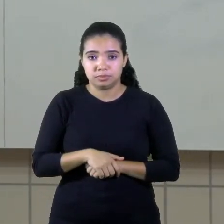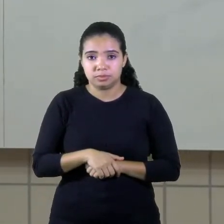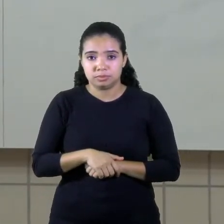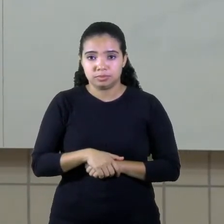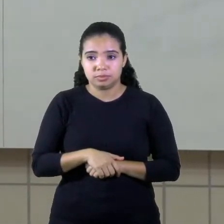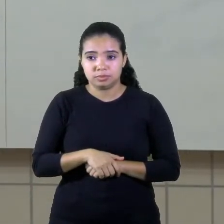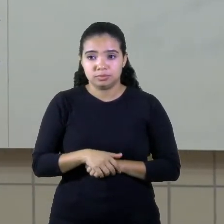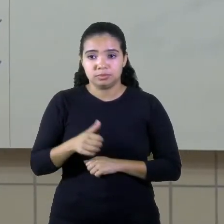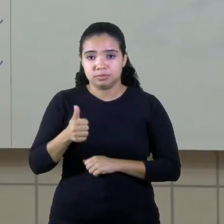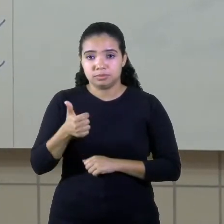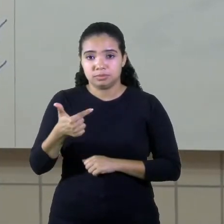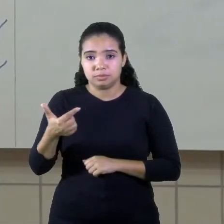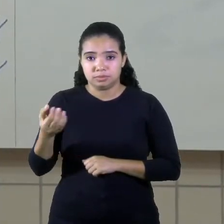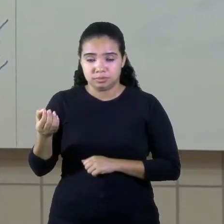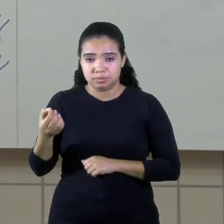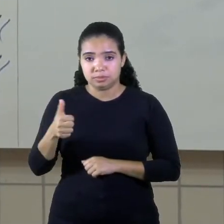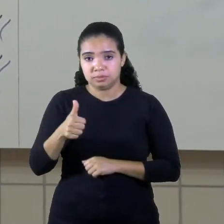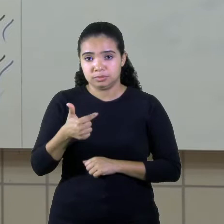são 120.